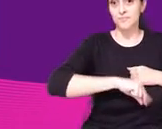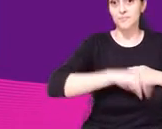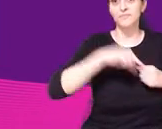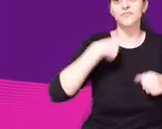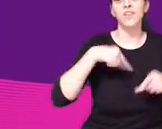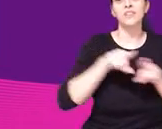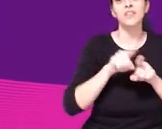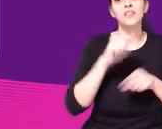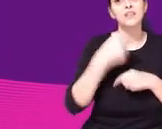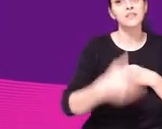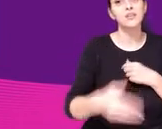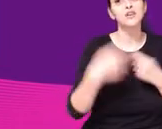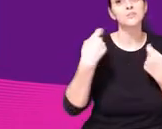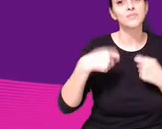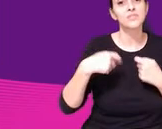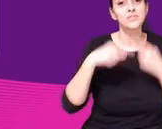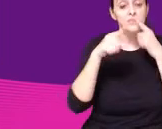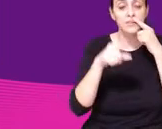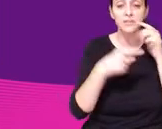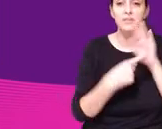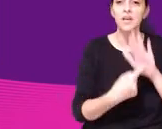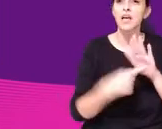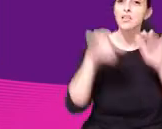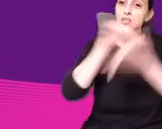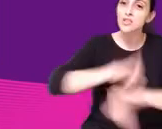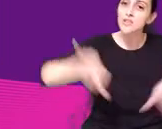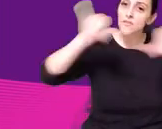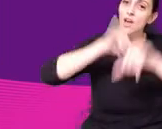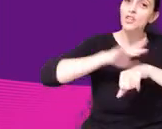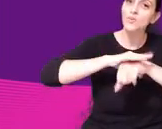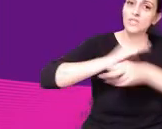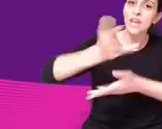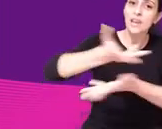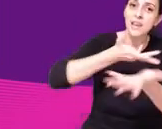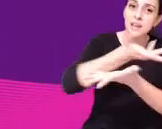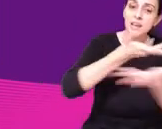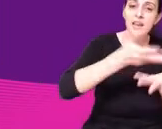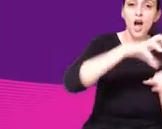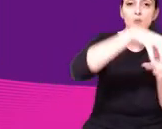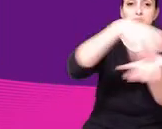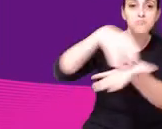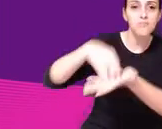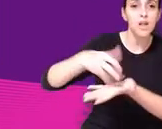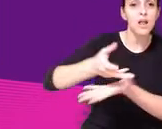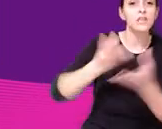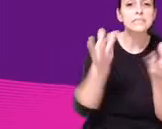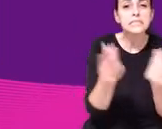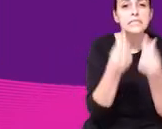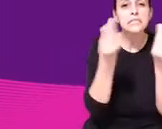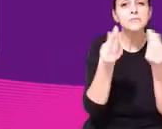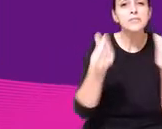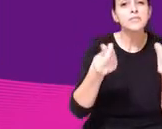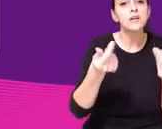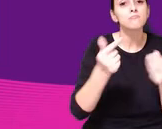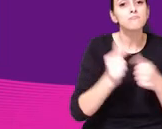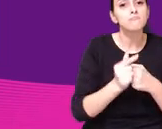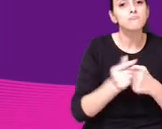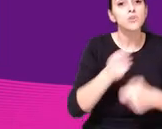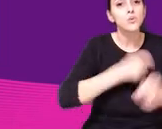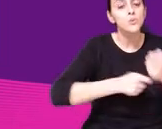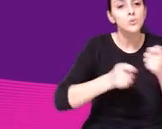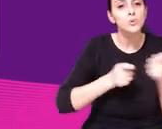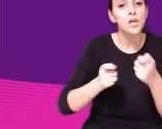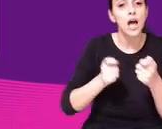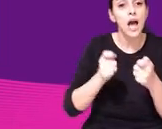temos que divulgar a doença, engajar entidades, sensibilizar gestores, fortalecer a associação